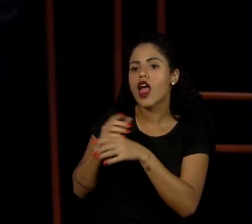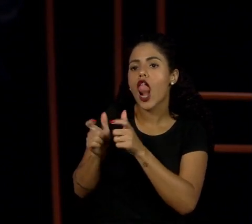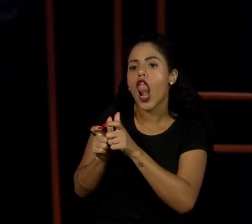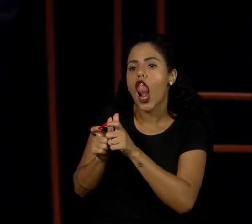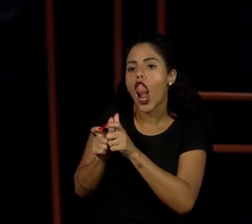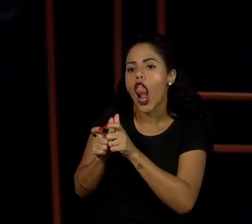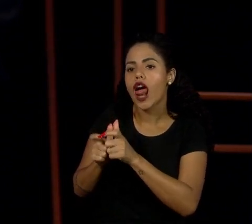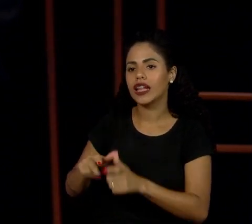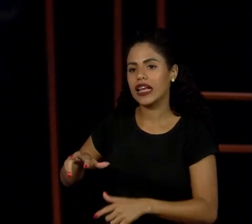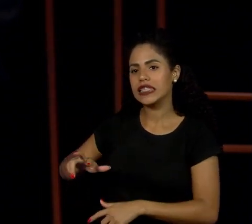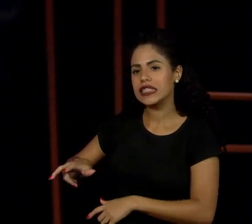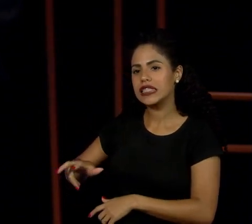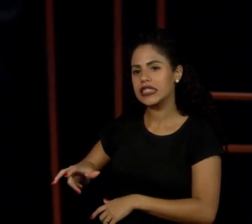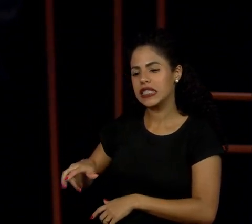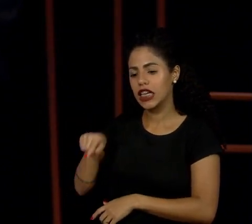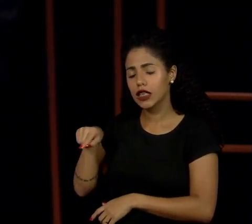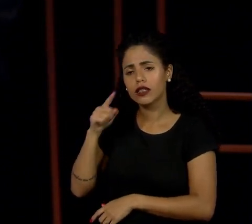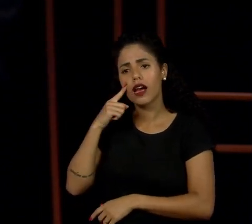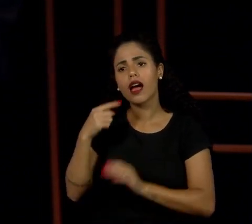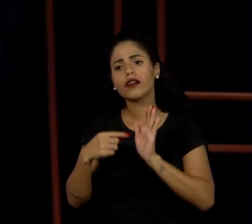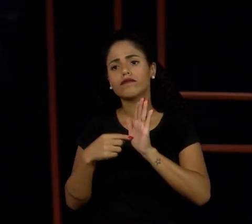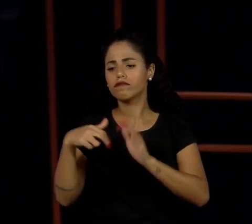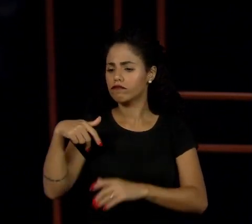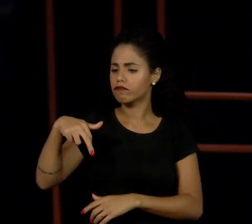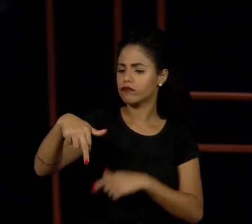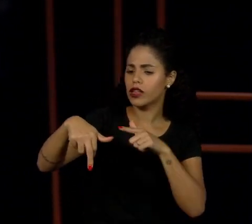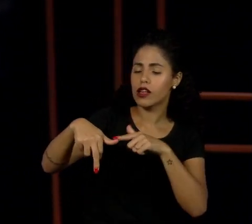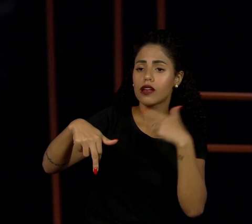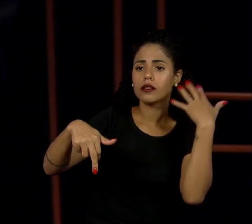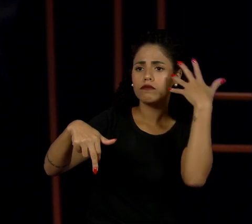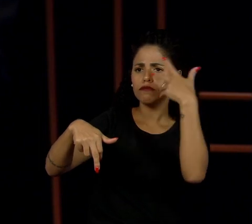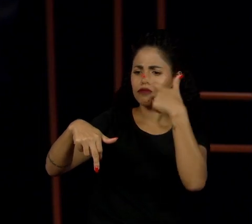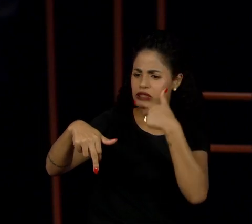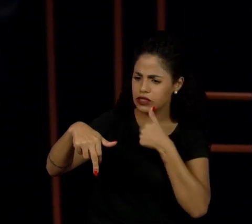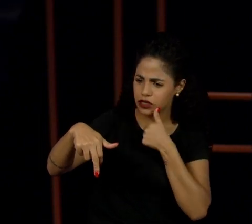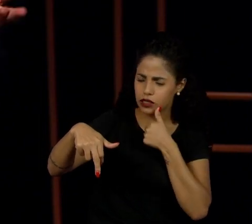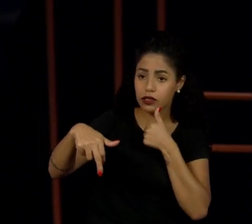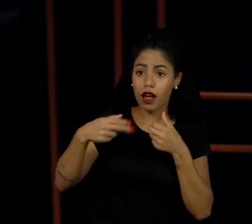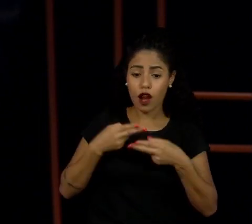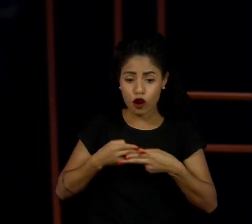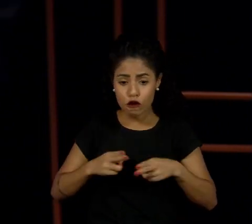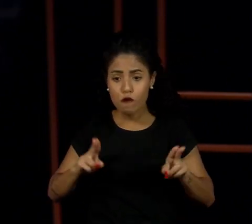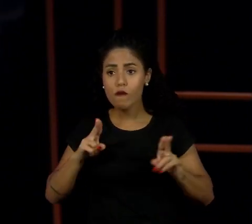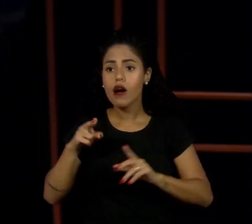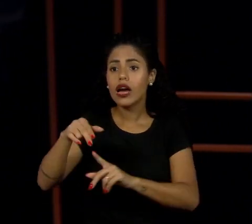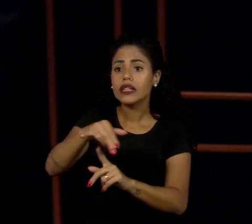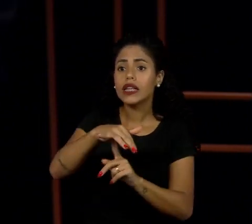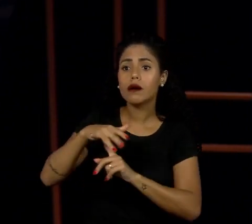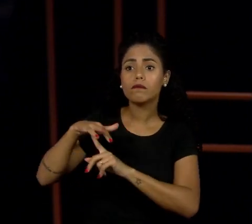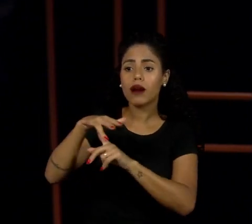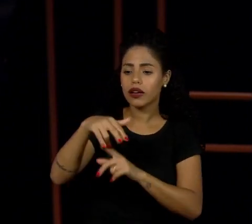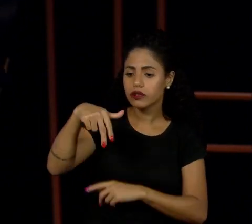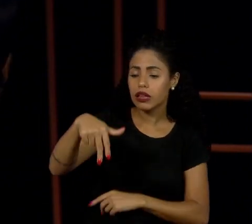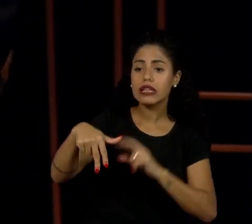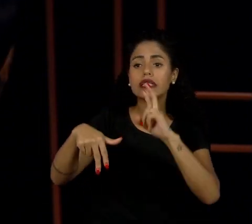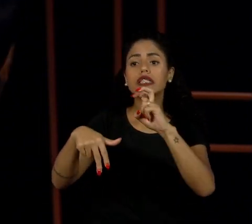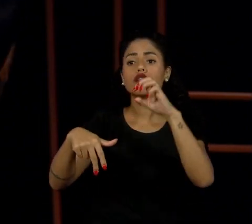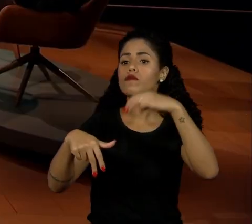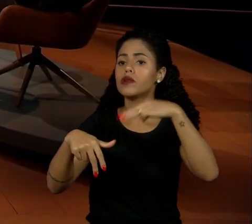Sicília, e aparece uma mulher linda, nua, no meio da praça principal, fica lá 5 minutos e vai